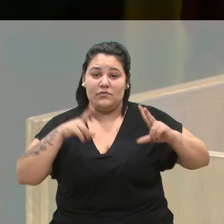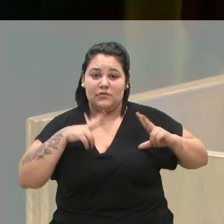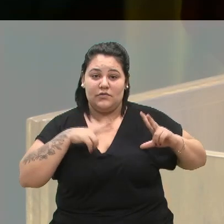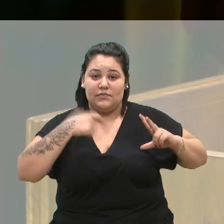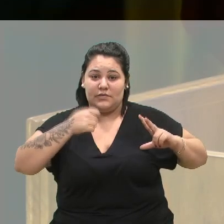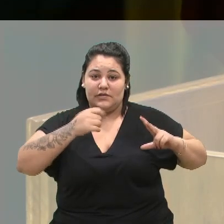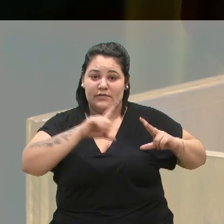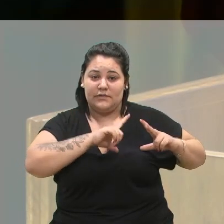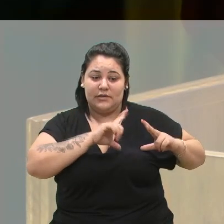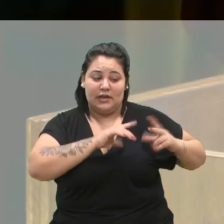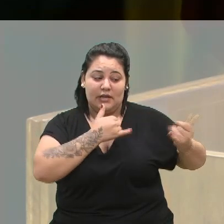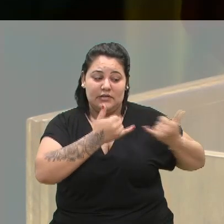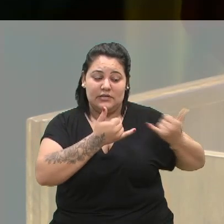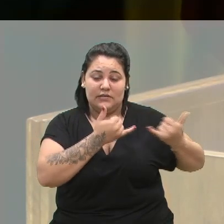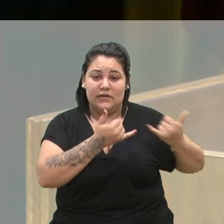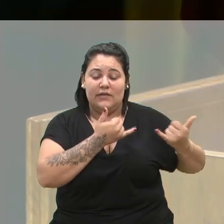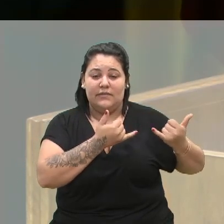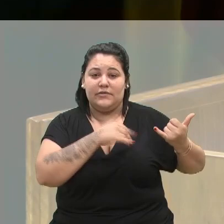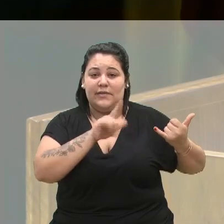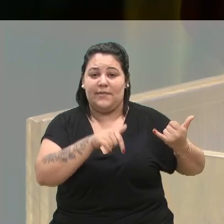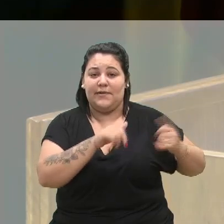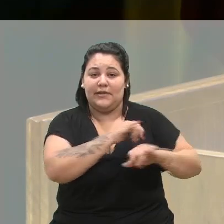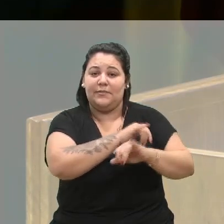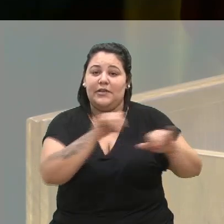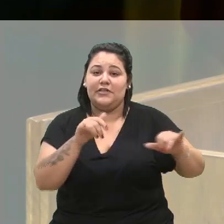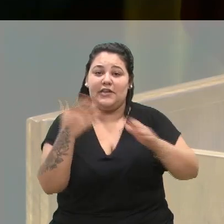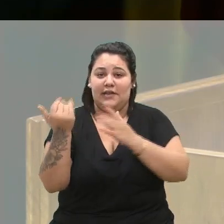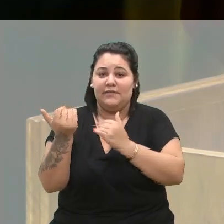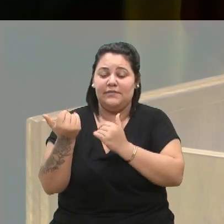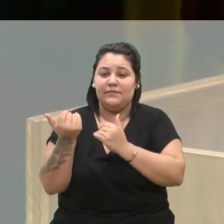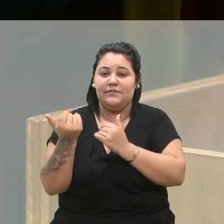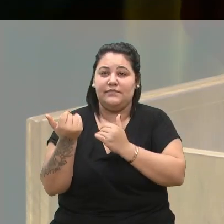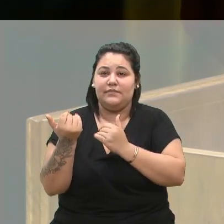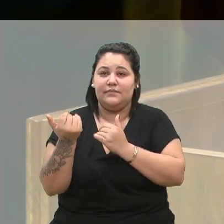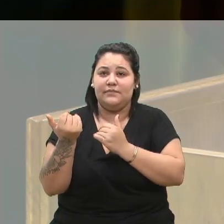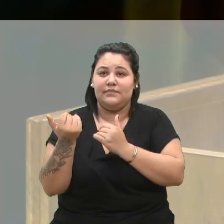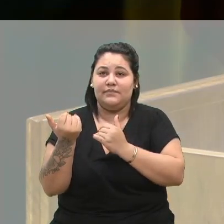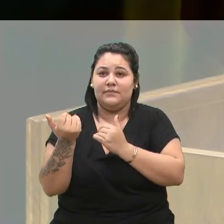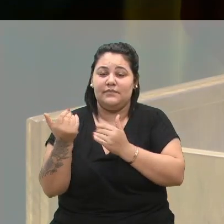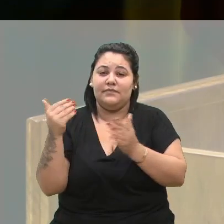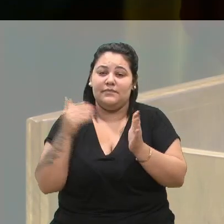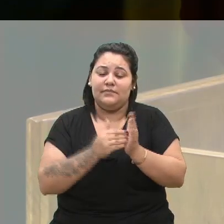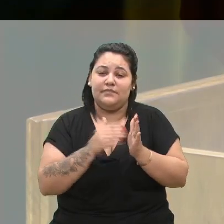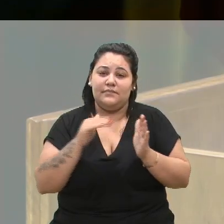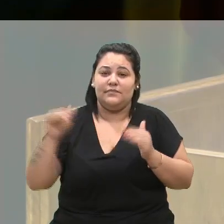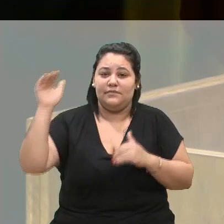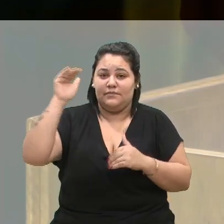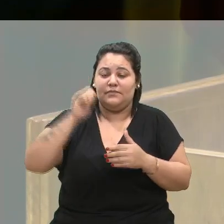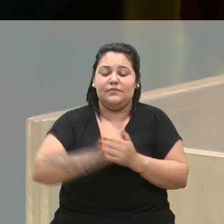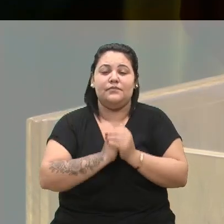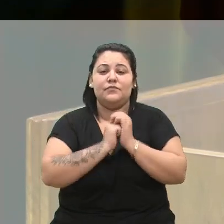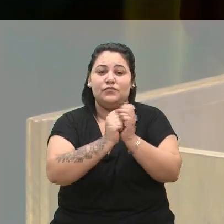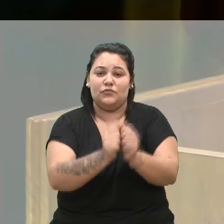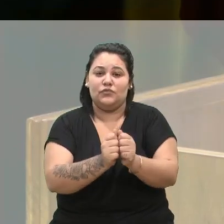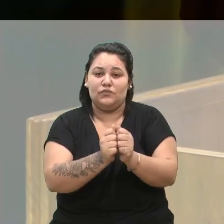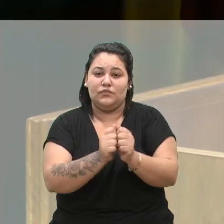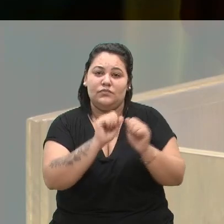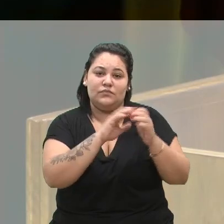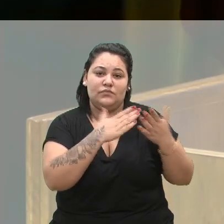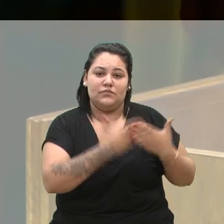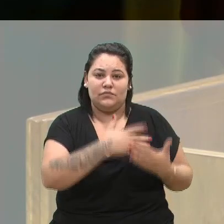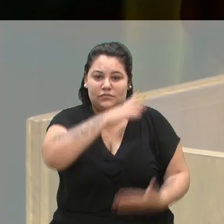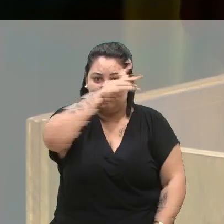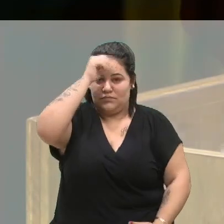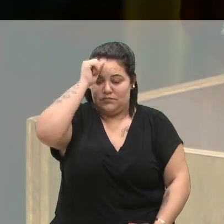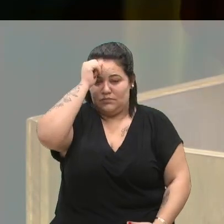de exemplo para os demais jovens e adolescentes que estão à beira de entrar para a fase adulta. Oriundo da Escola Municipal de